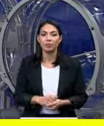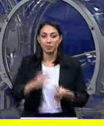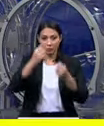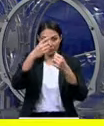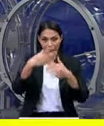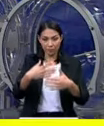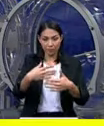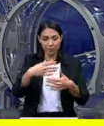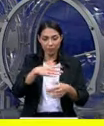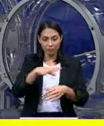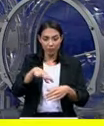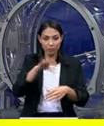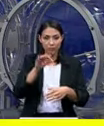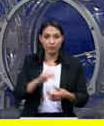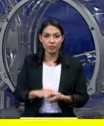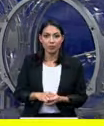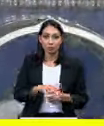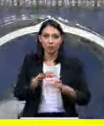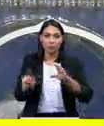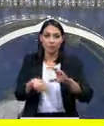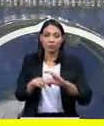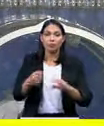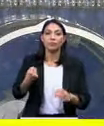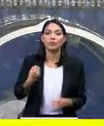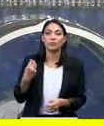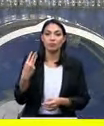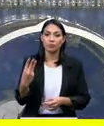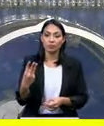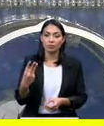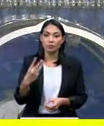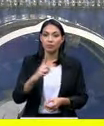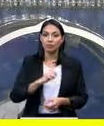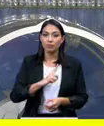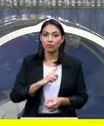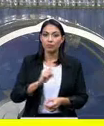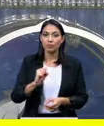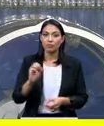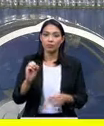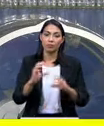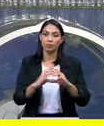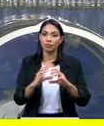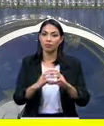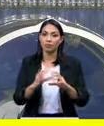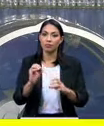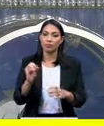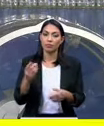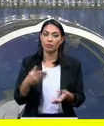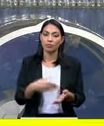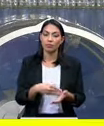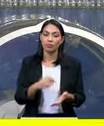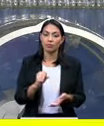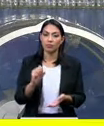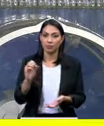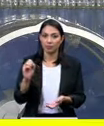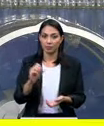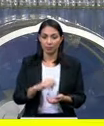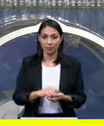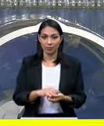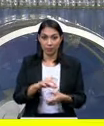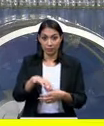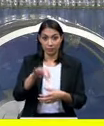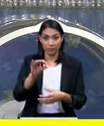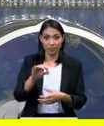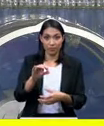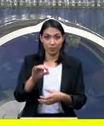o sorteio da Time Mania. Aqui temos o globo número 3 com o suporte, abastecido com as 80 bolas numeradas de 01 a 80.